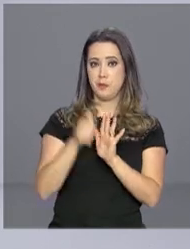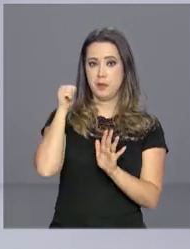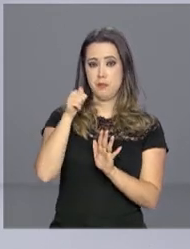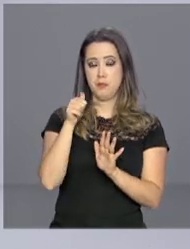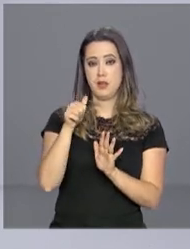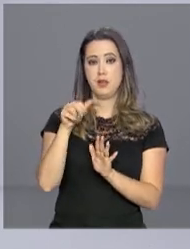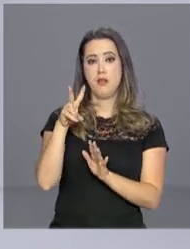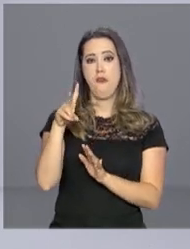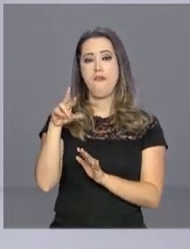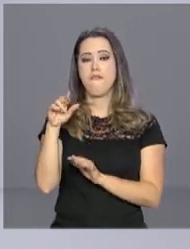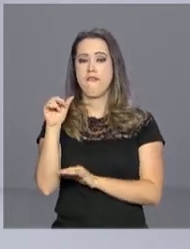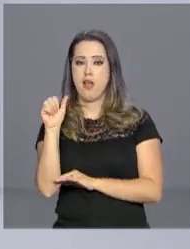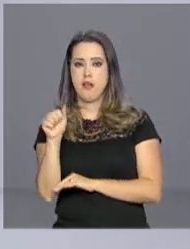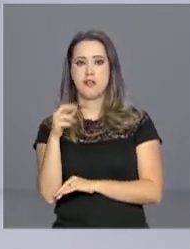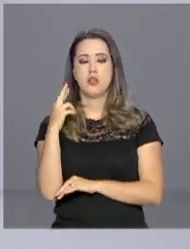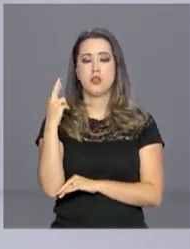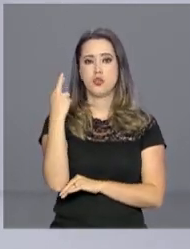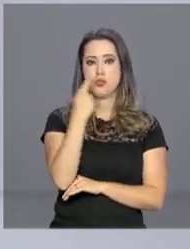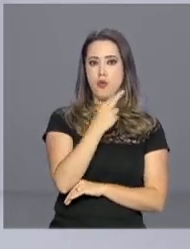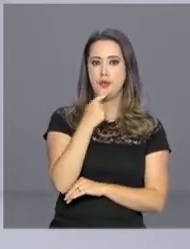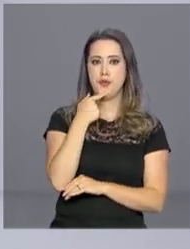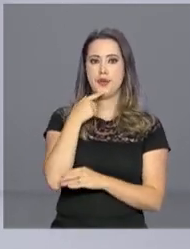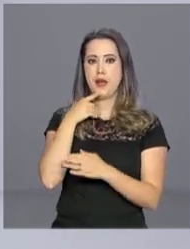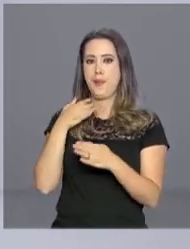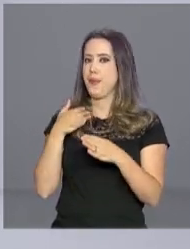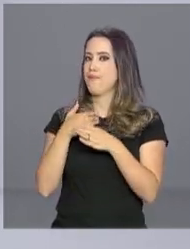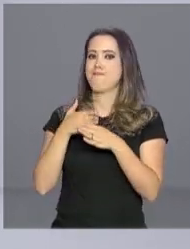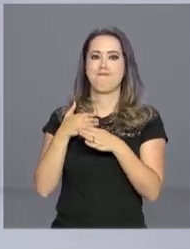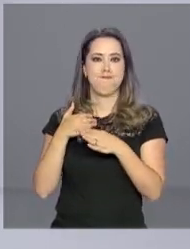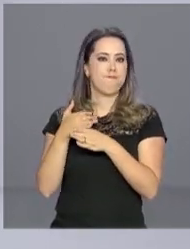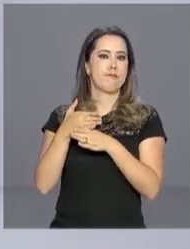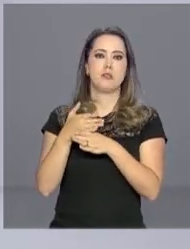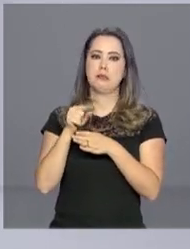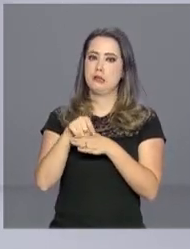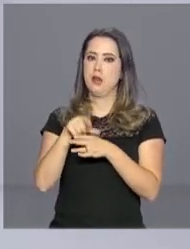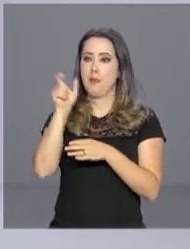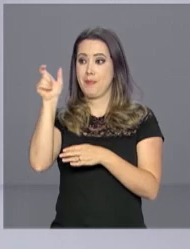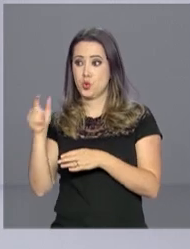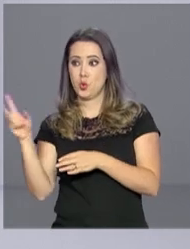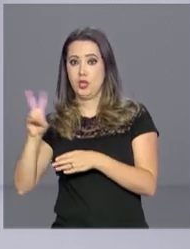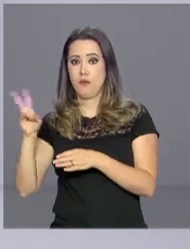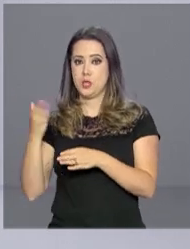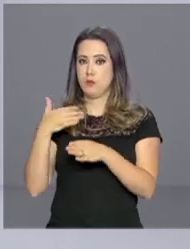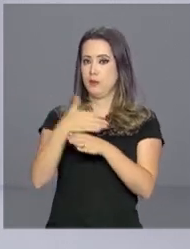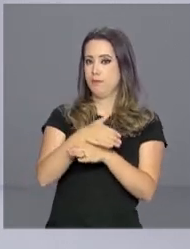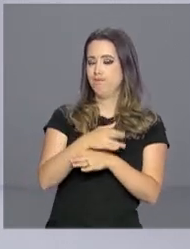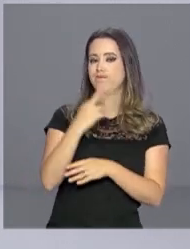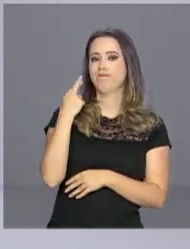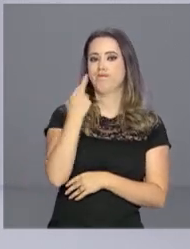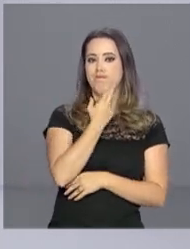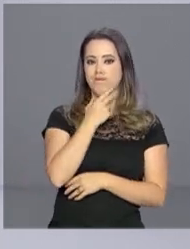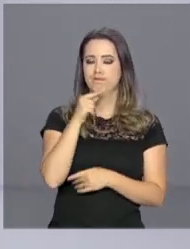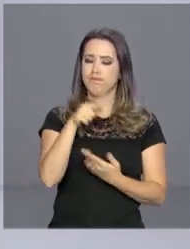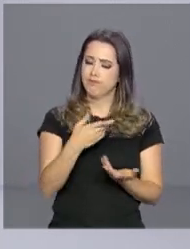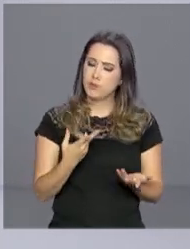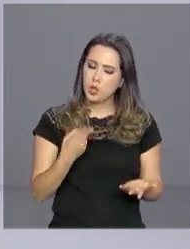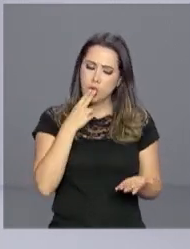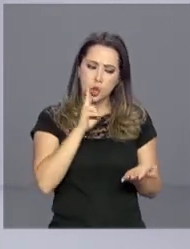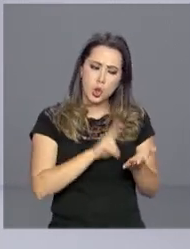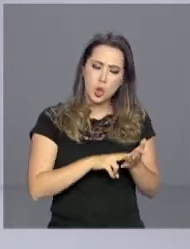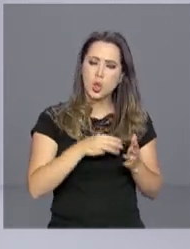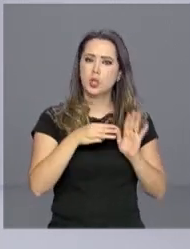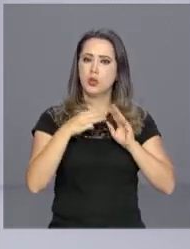roraima que suspendeu a entrada de venezuelanos pela fronteira do estado na nota o ministério defende a importância da garantia